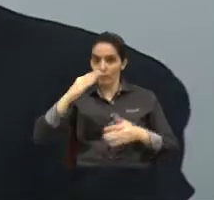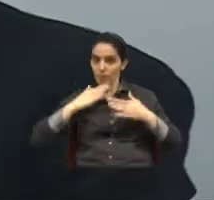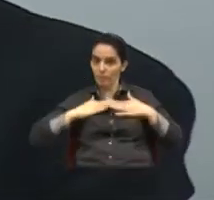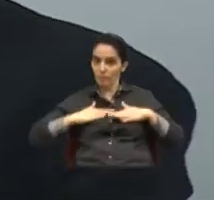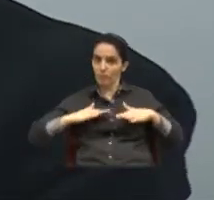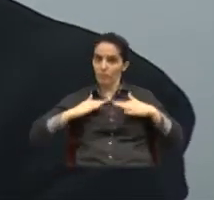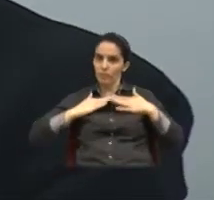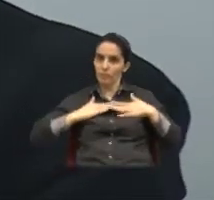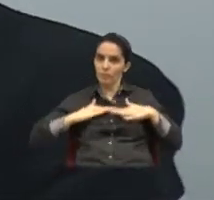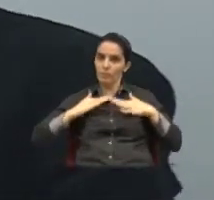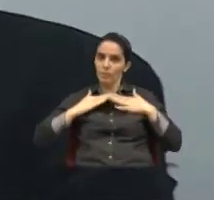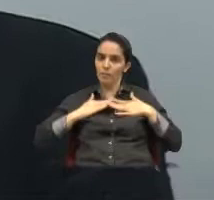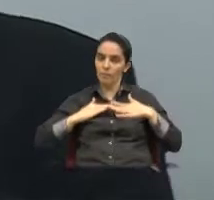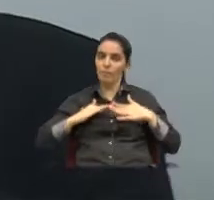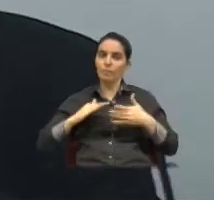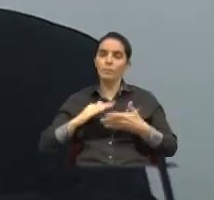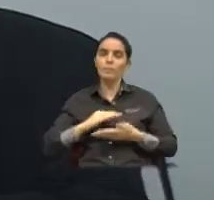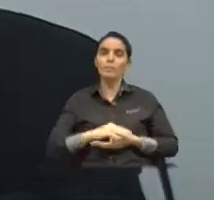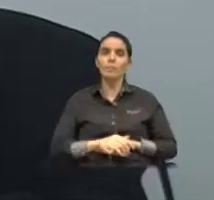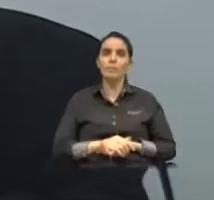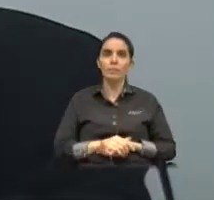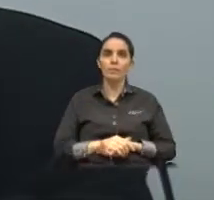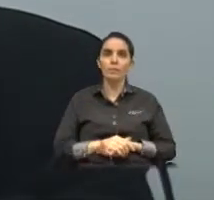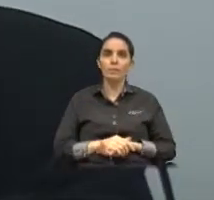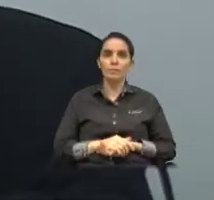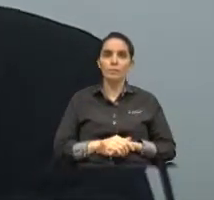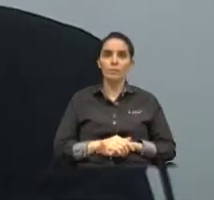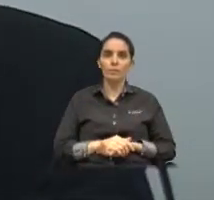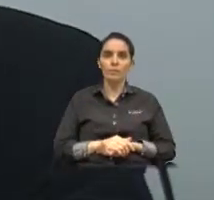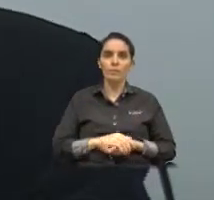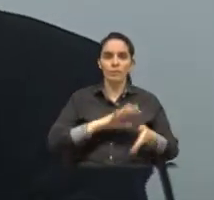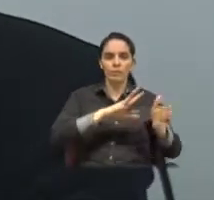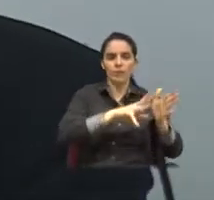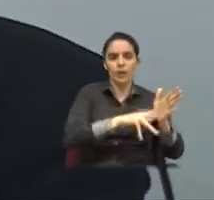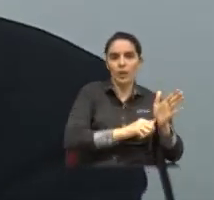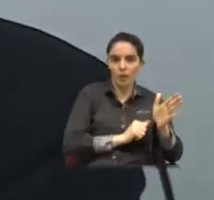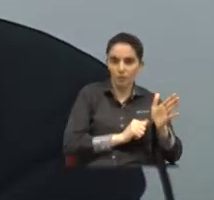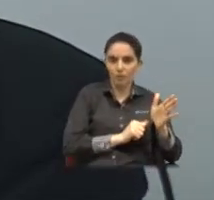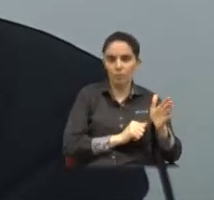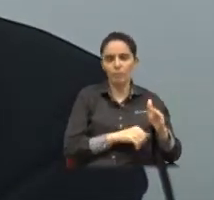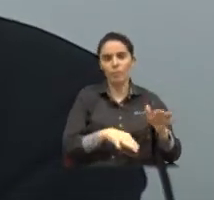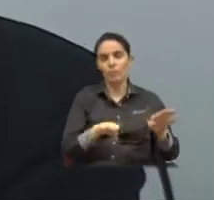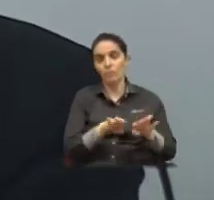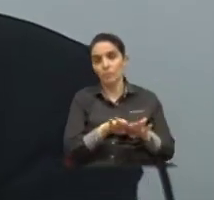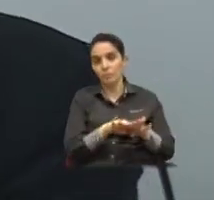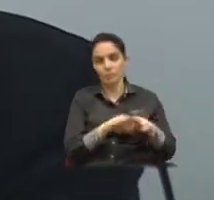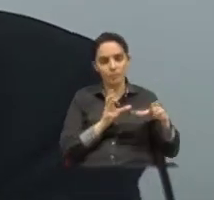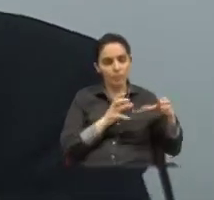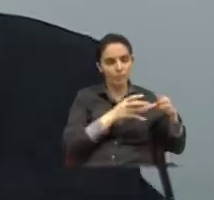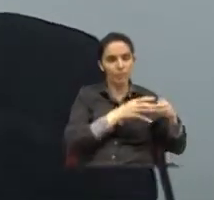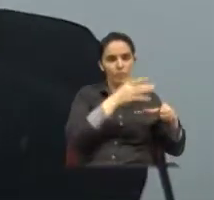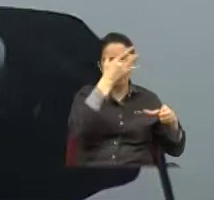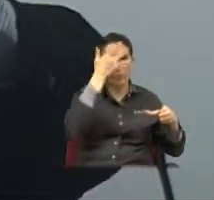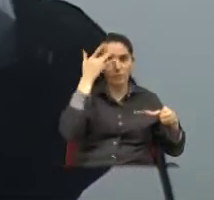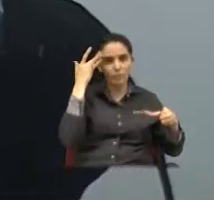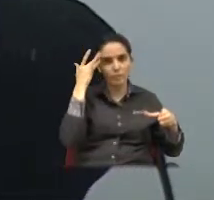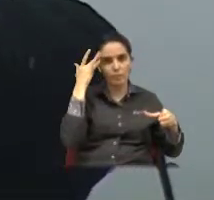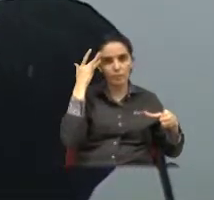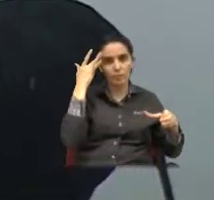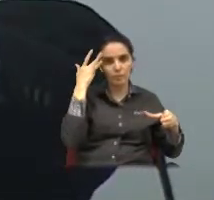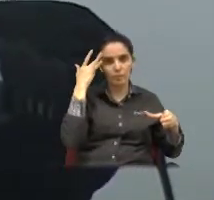poder calmar aí todos os mais de 50 reféns, mulheres e proprietários.